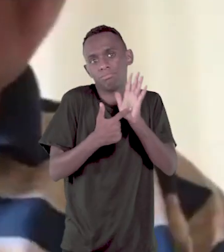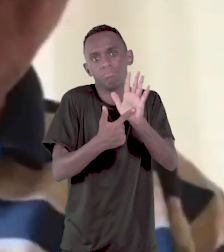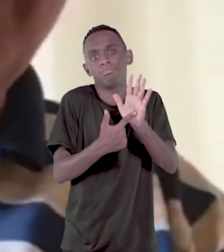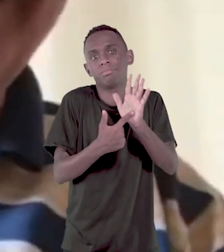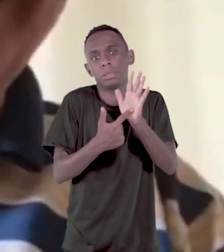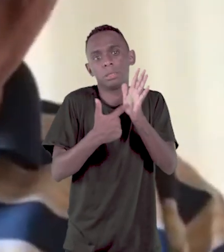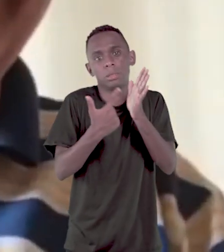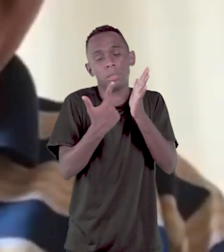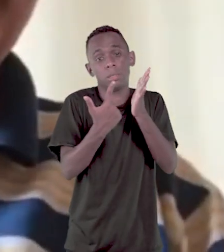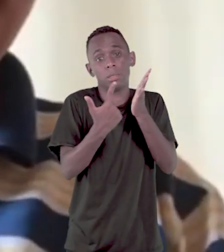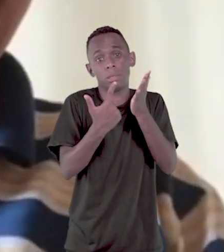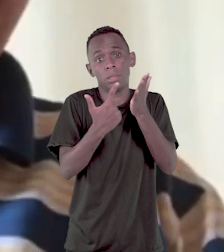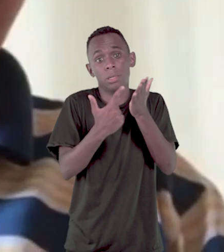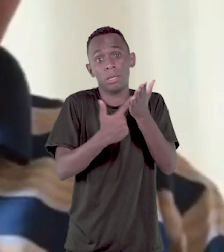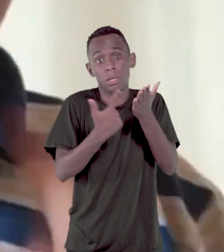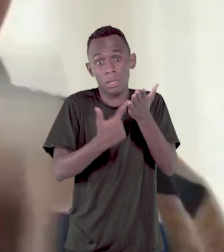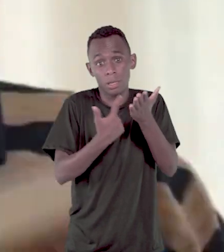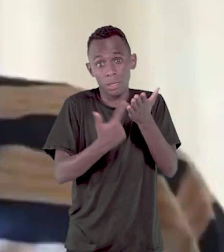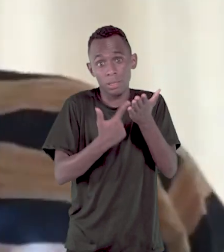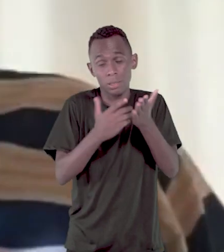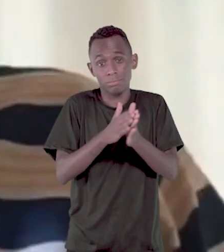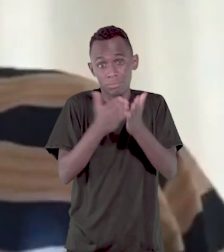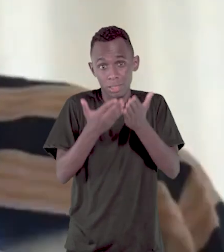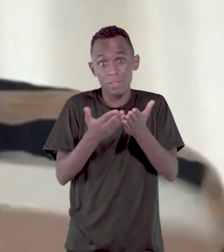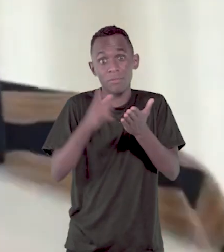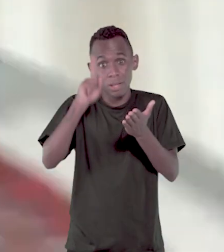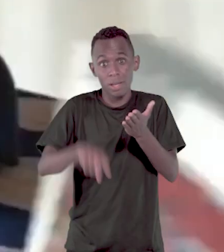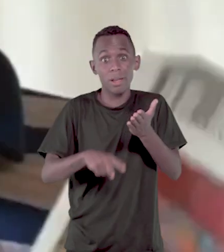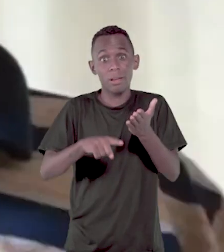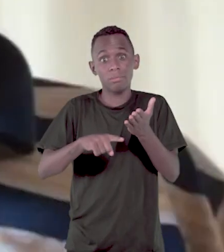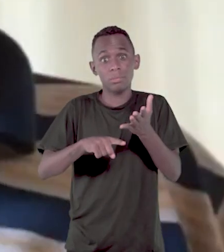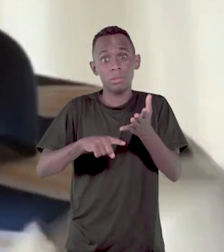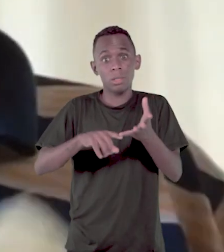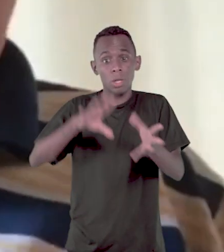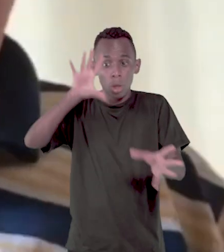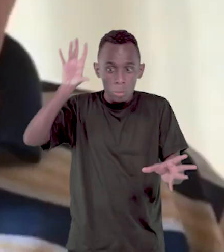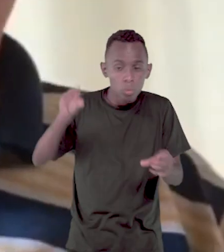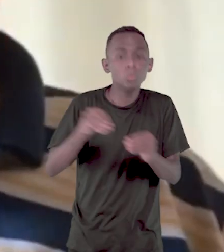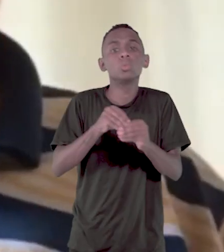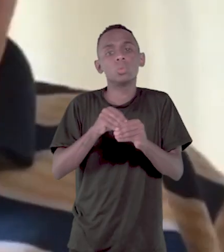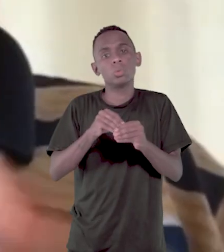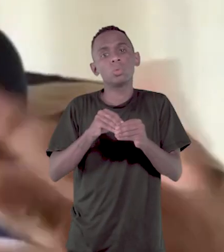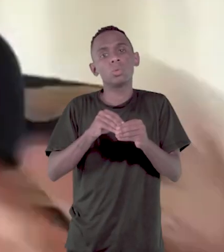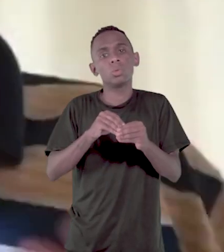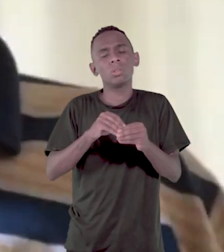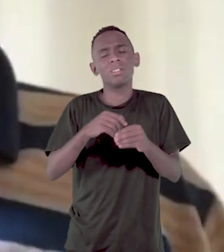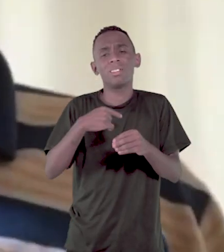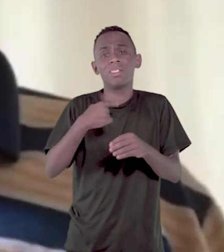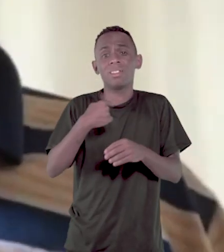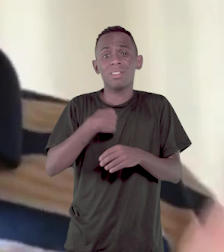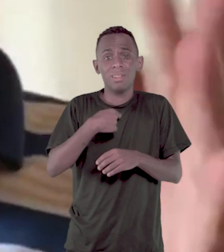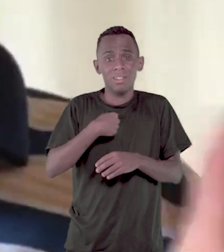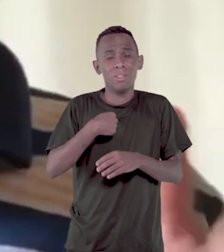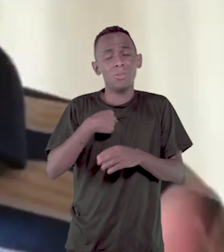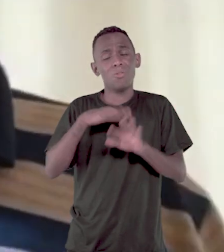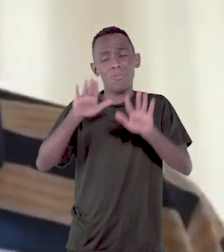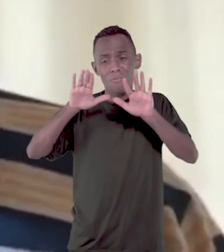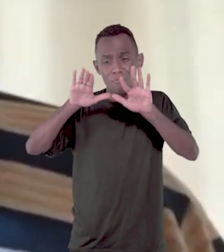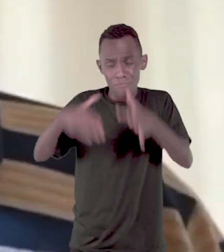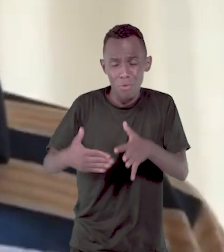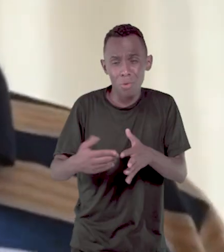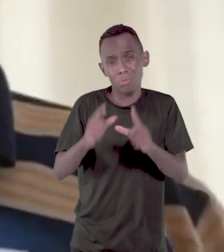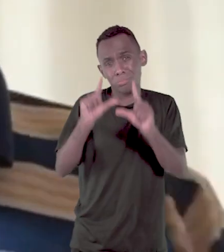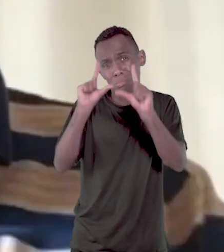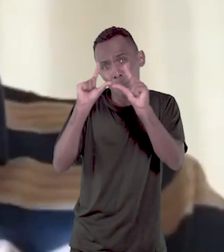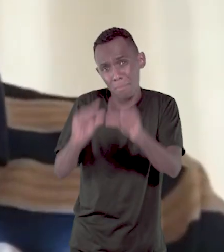livro, dessa grossura aqui, é minha obra completa, ou seja, é muito pouco, eu vou muito pouco